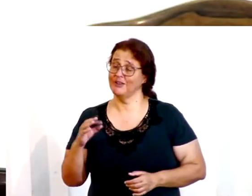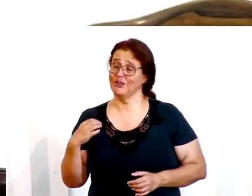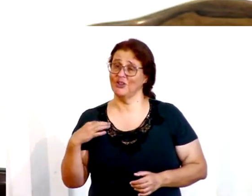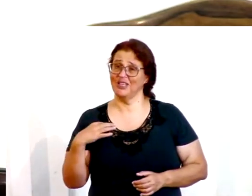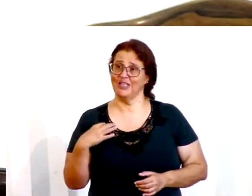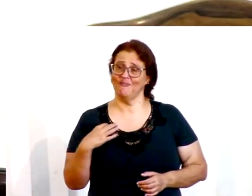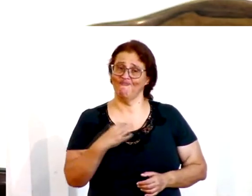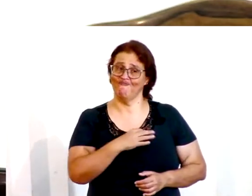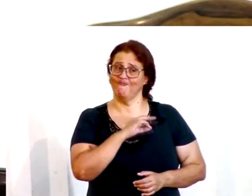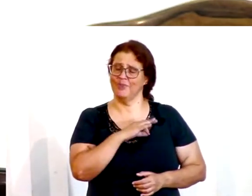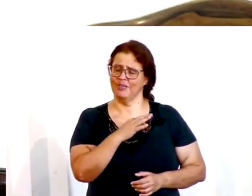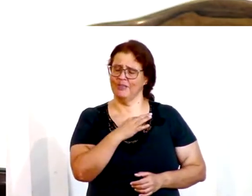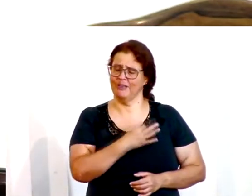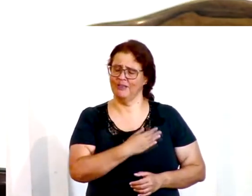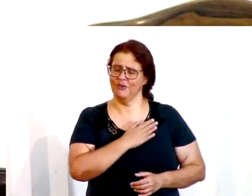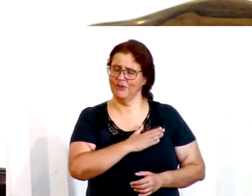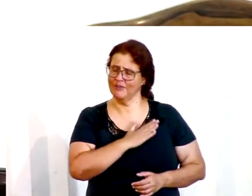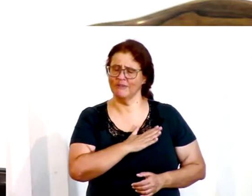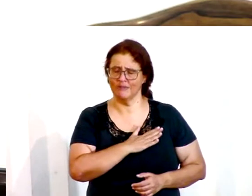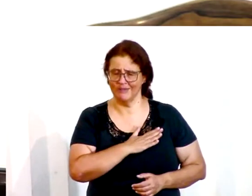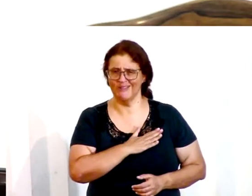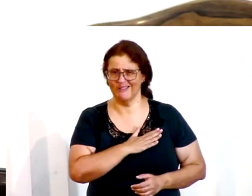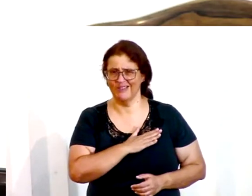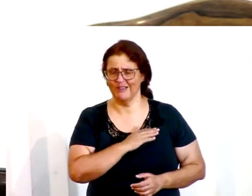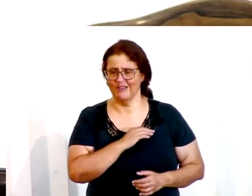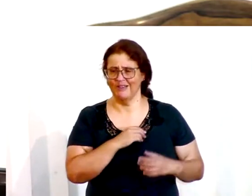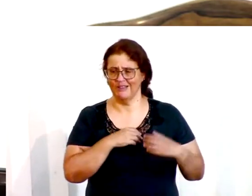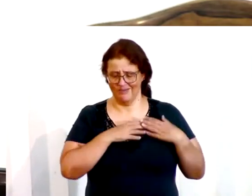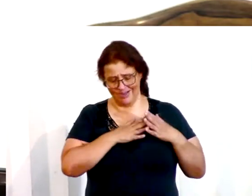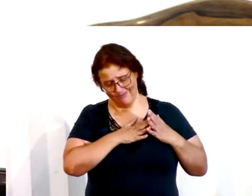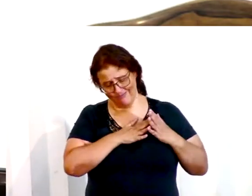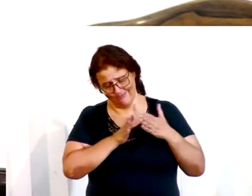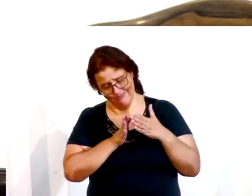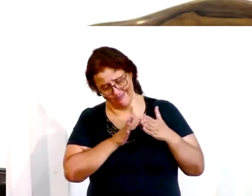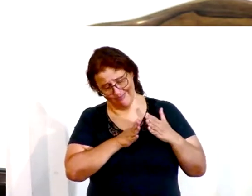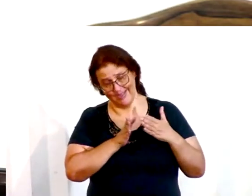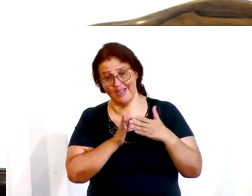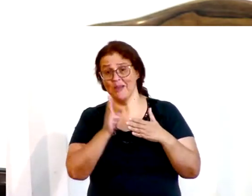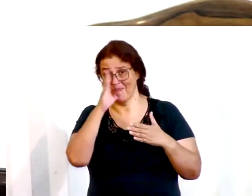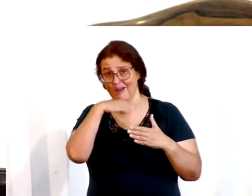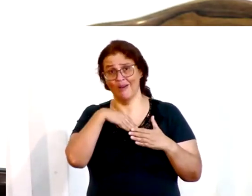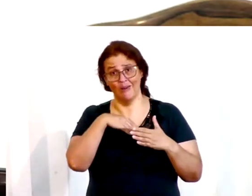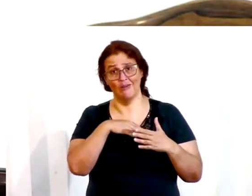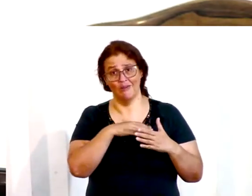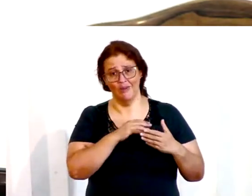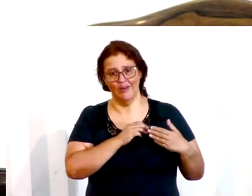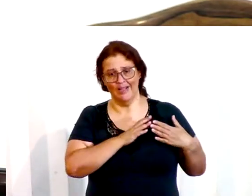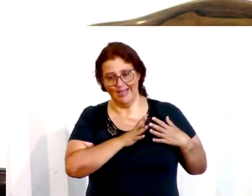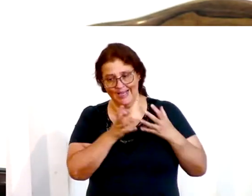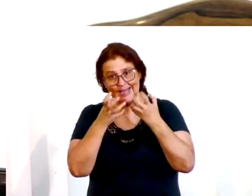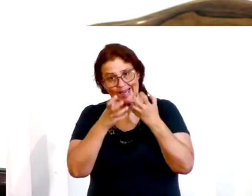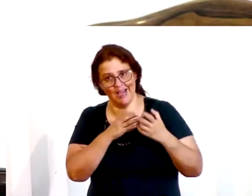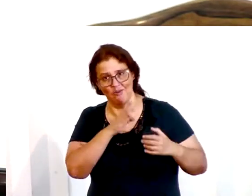na obra redentora de Cristo, o Espírito passa a habitar em nós, e nele é que somos